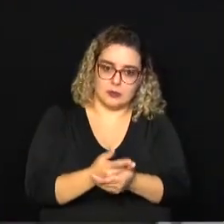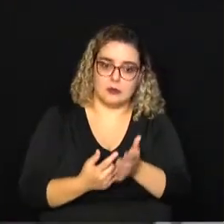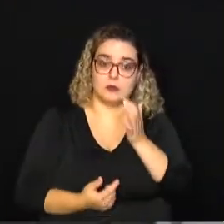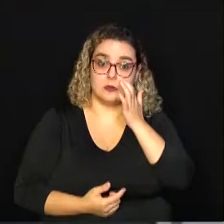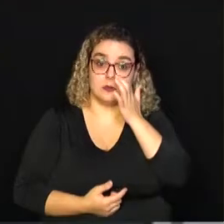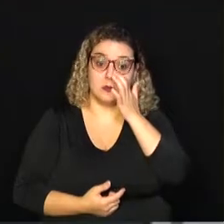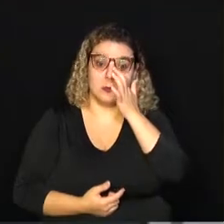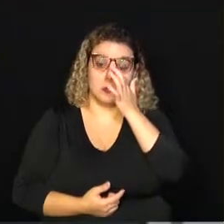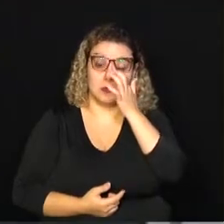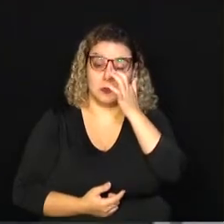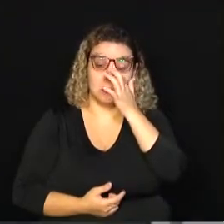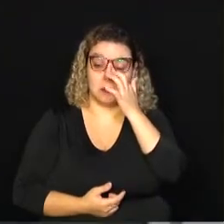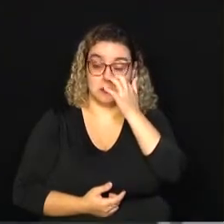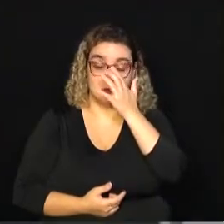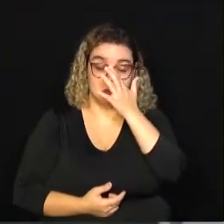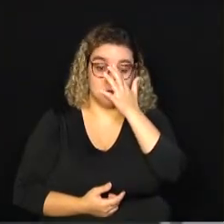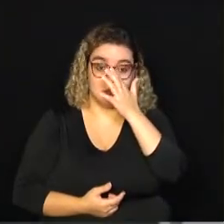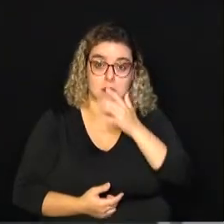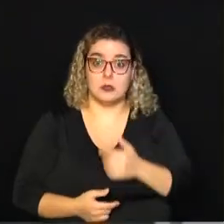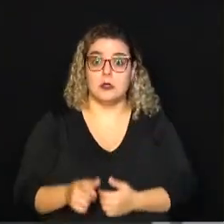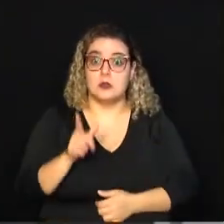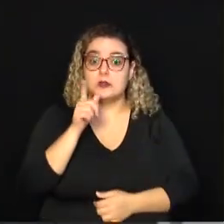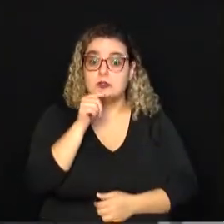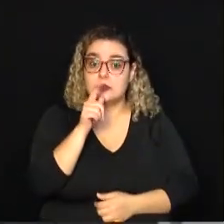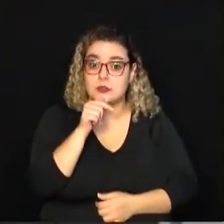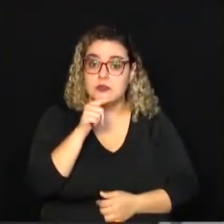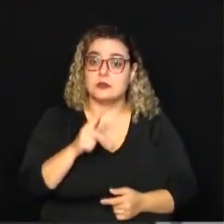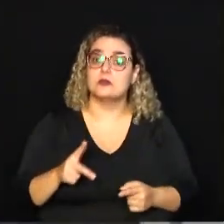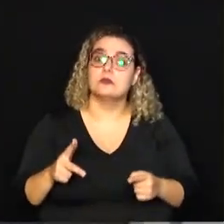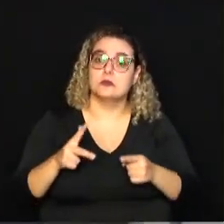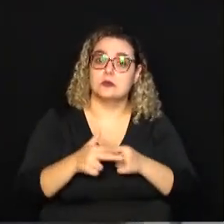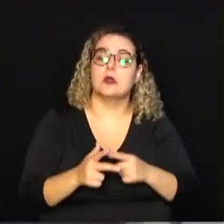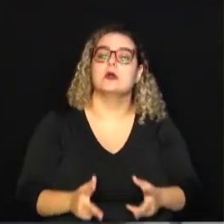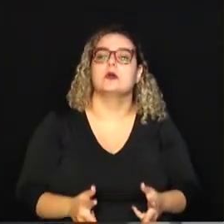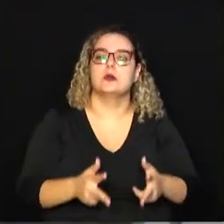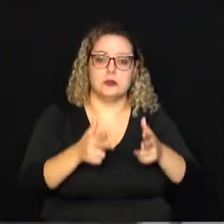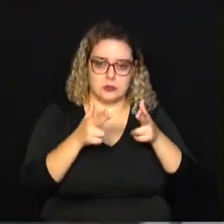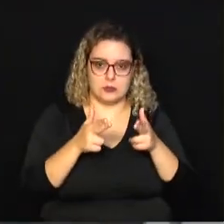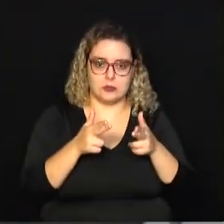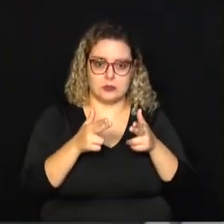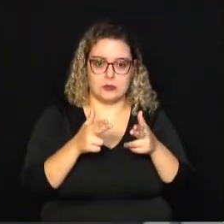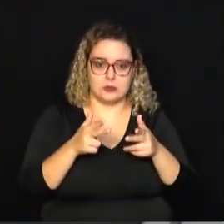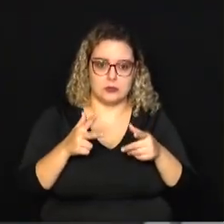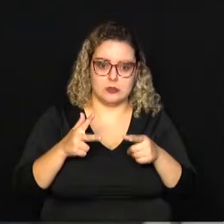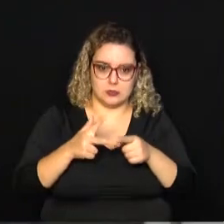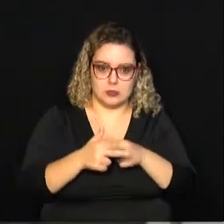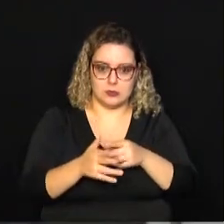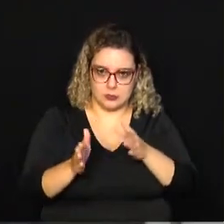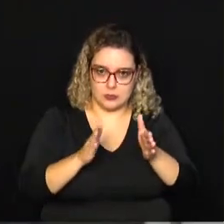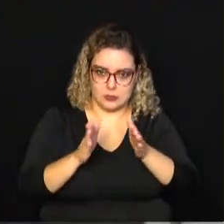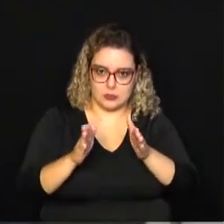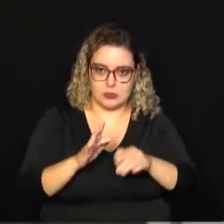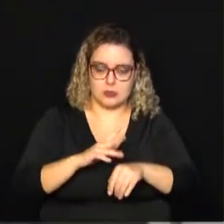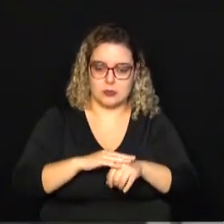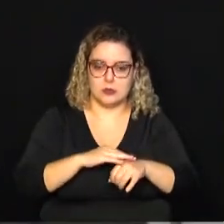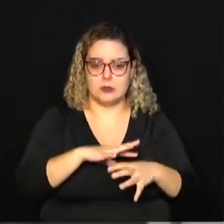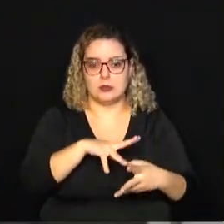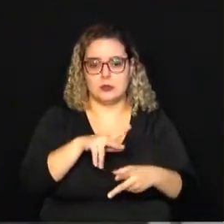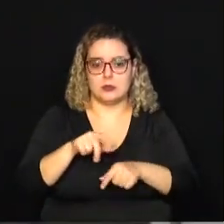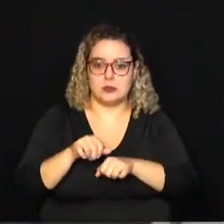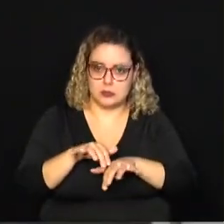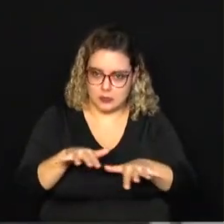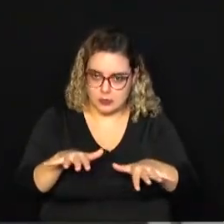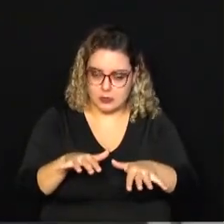do fornecimento de água, né, que tivesse a suspensão, né, do corte durante esse período da pandemia. A gente